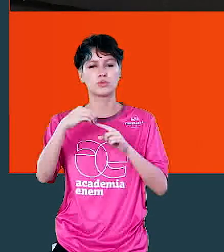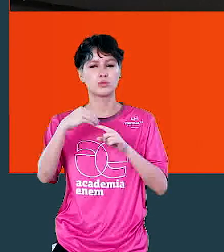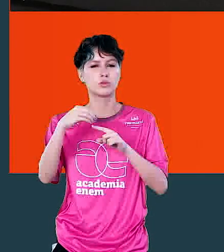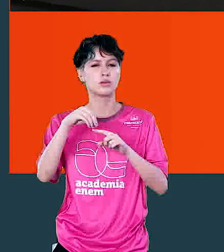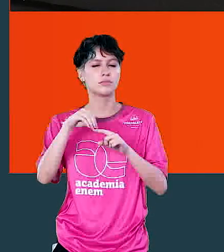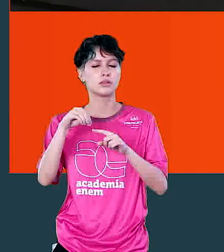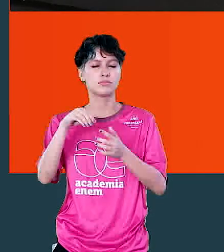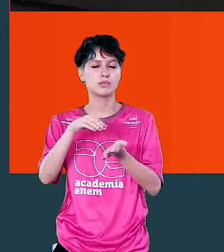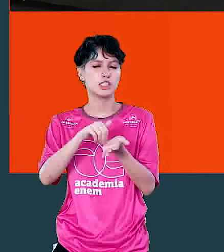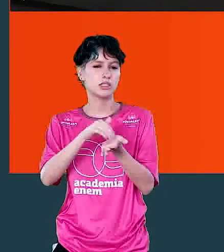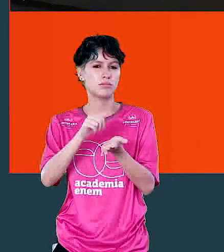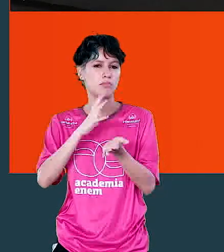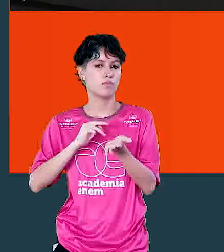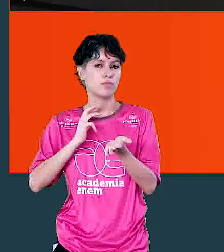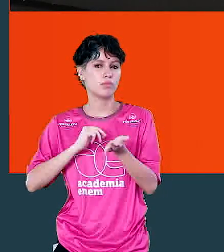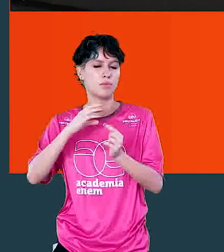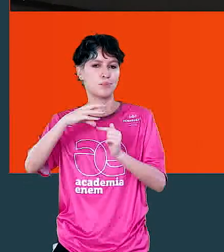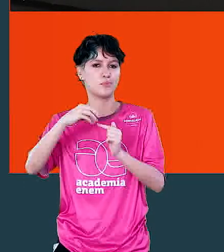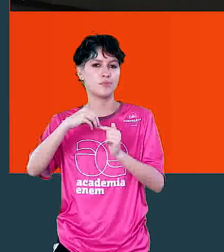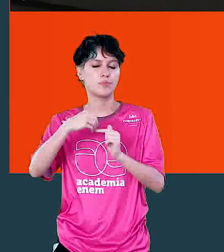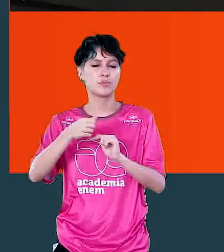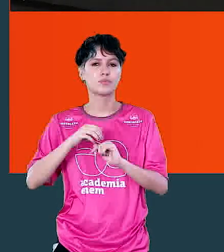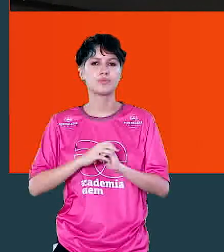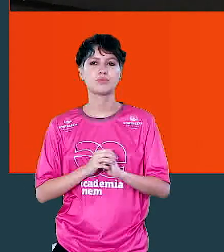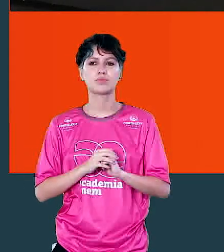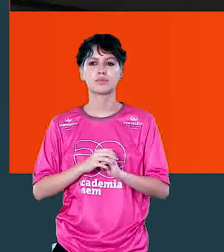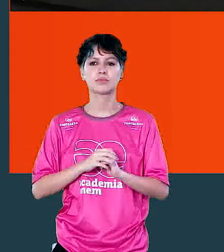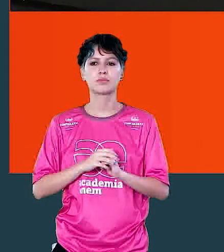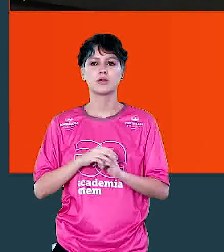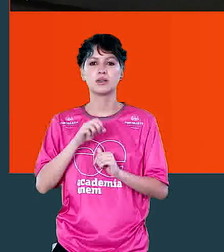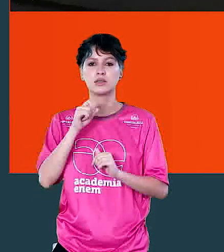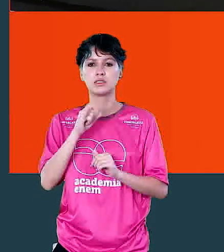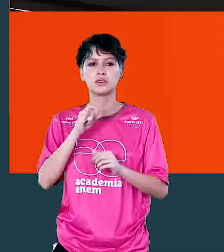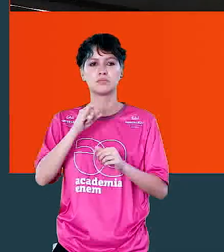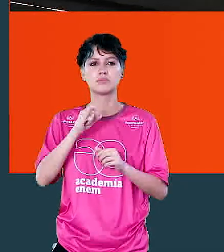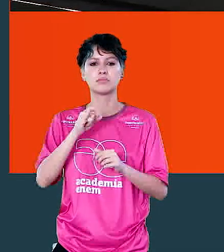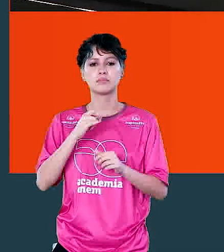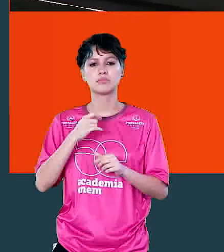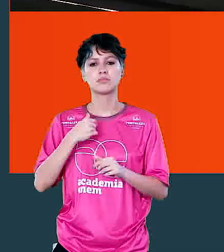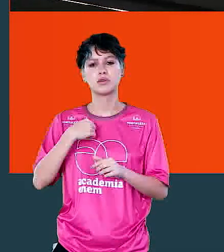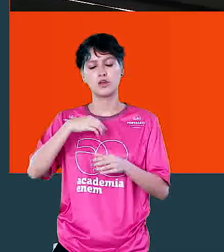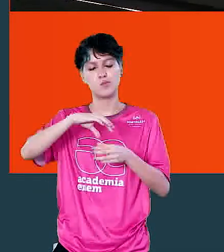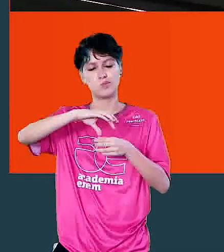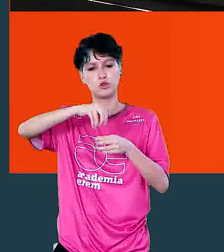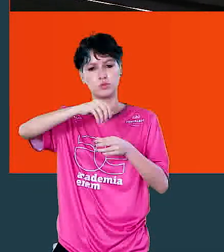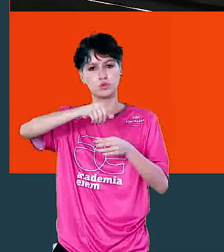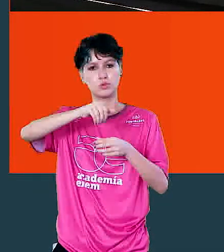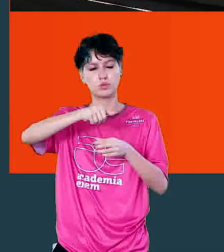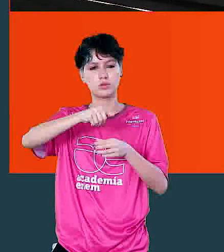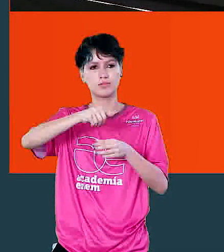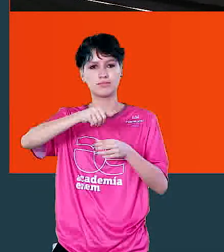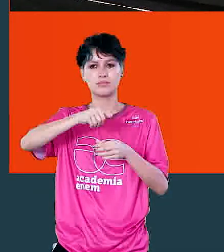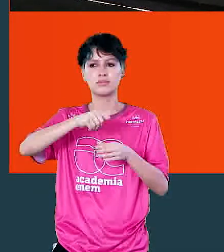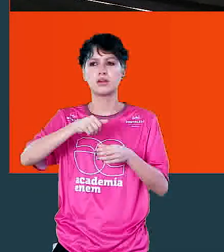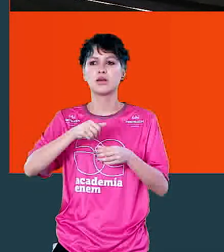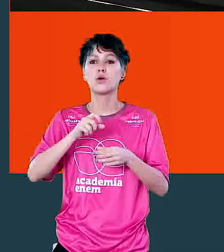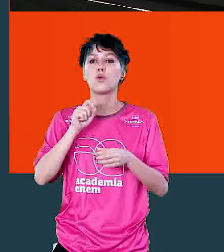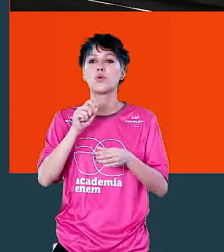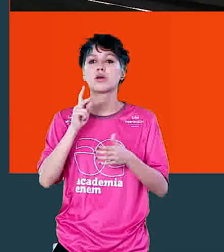acetona, no final do dia, eu vou ter a mesma quantidade de acetona no frasco? Não vou. Foi o que a acetona